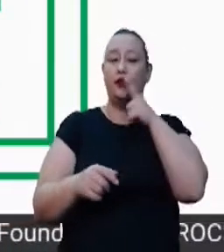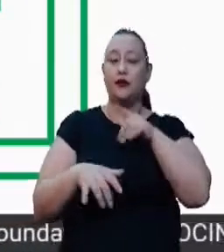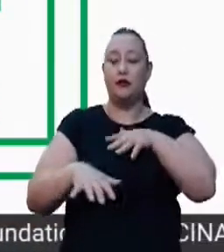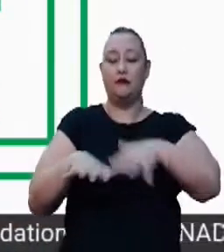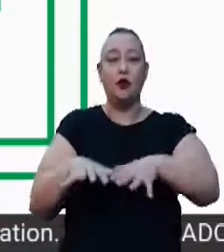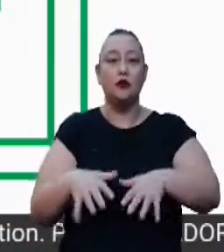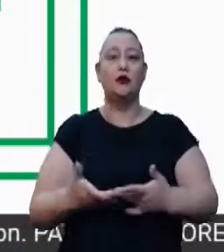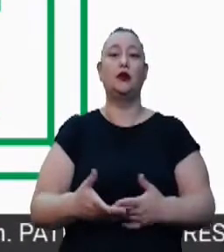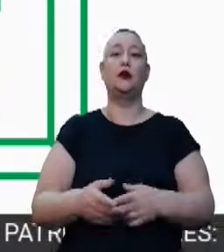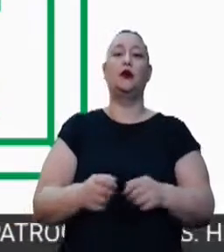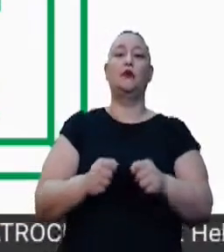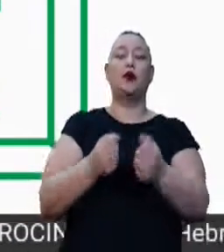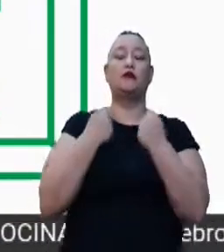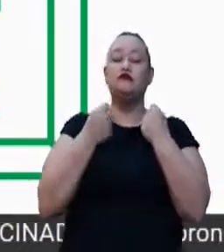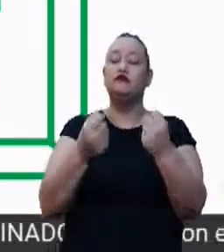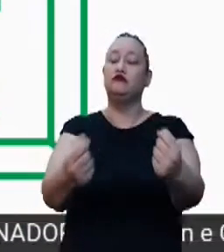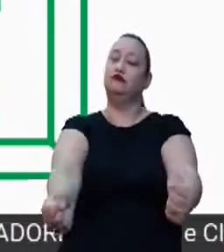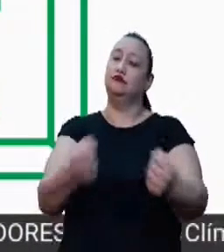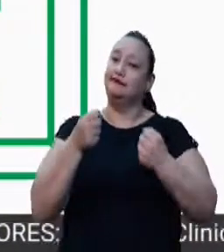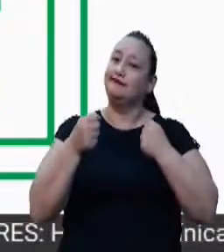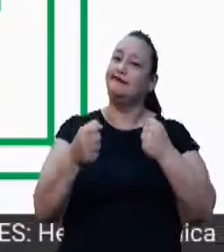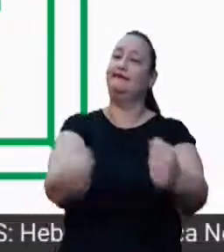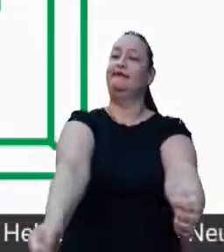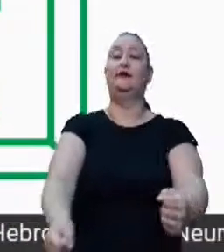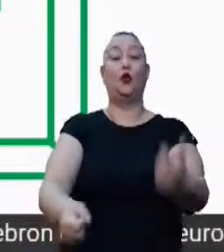para espasticidade,